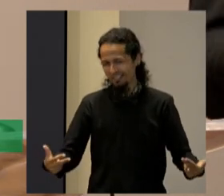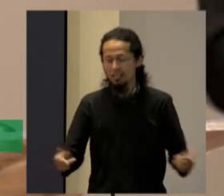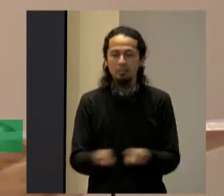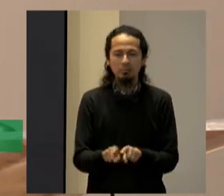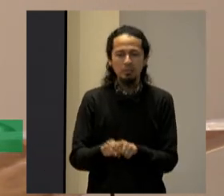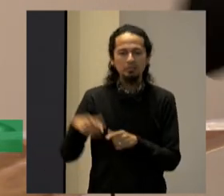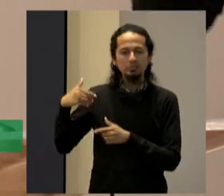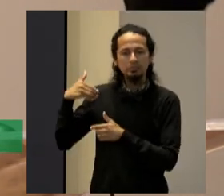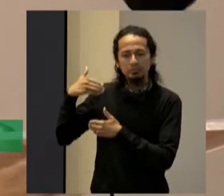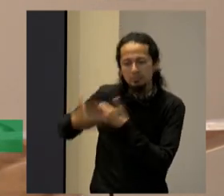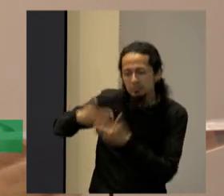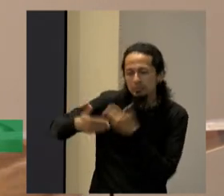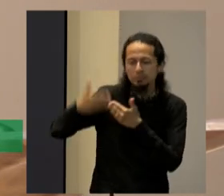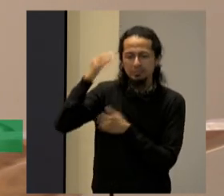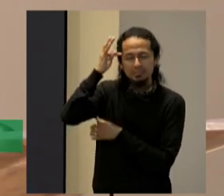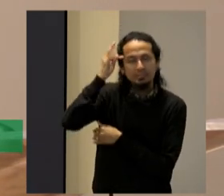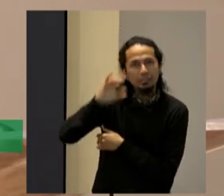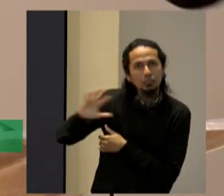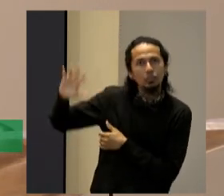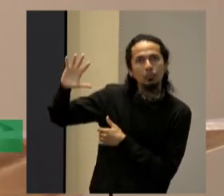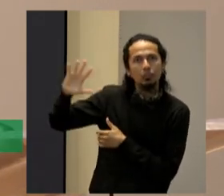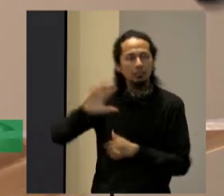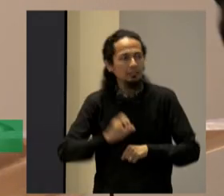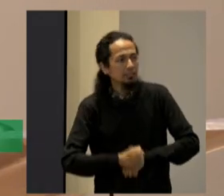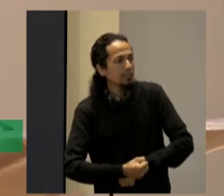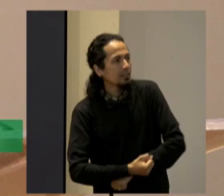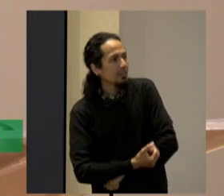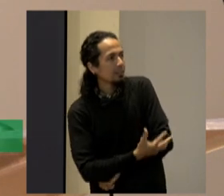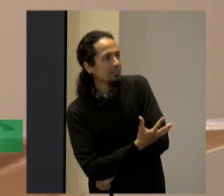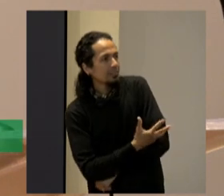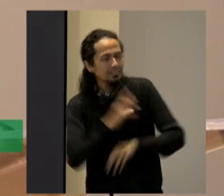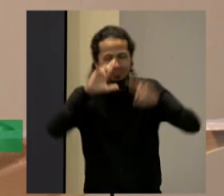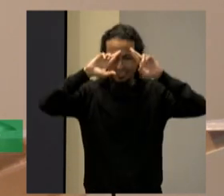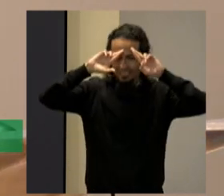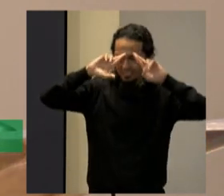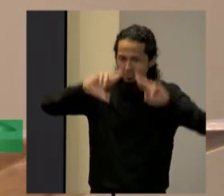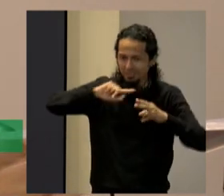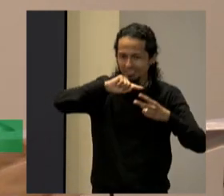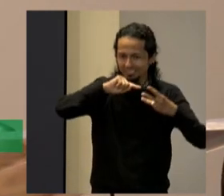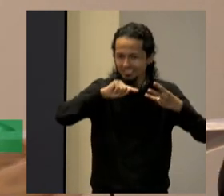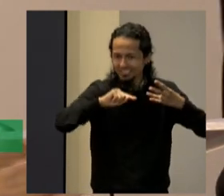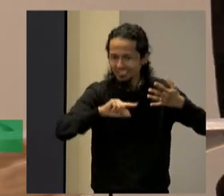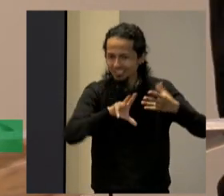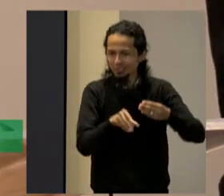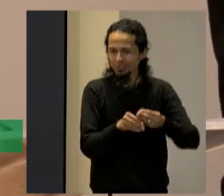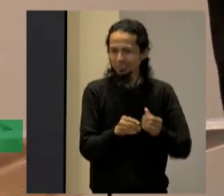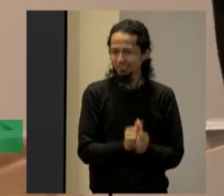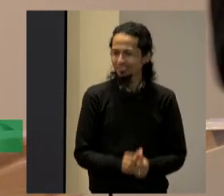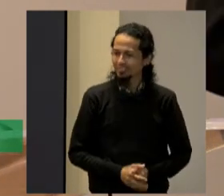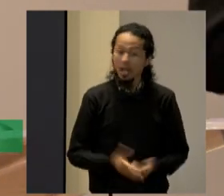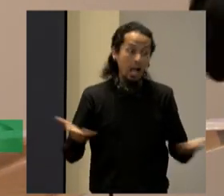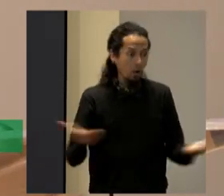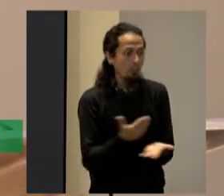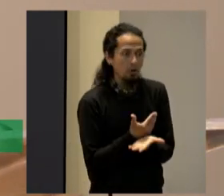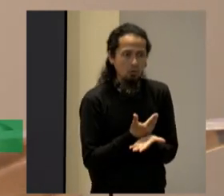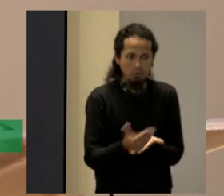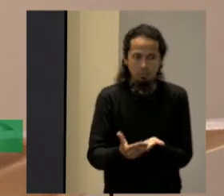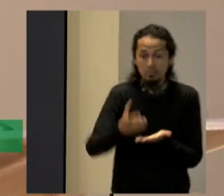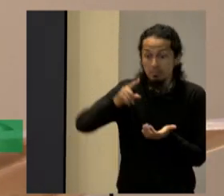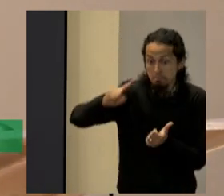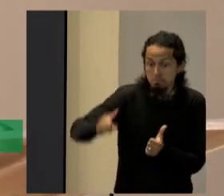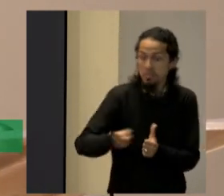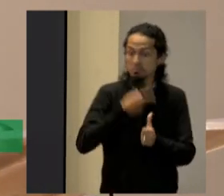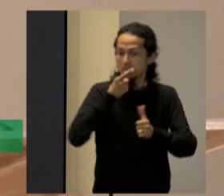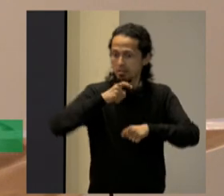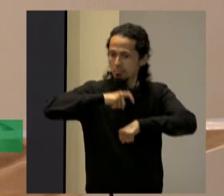teórico, afeto e respeito. Então, agora vamos começar o nosso primeiro